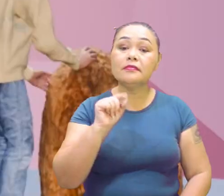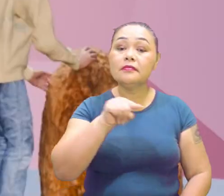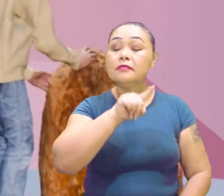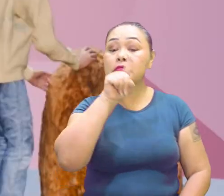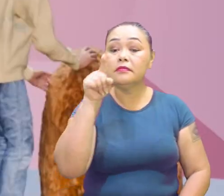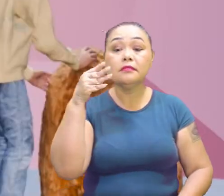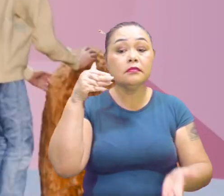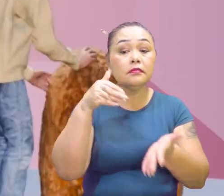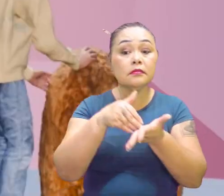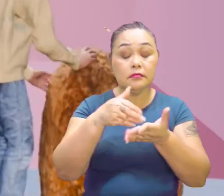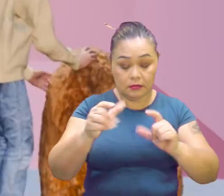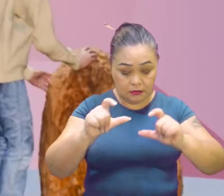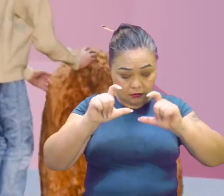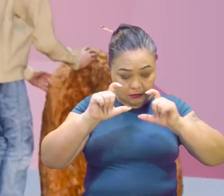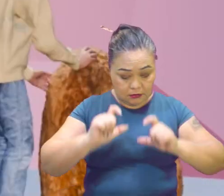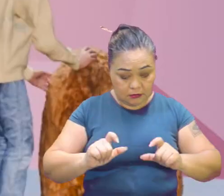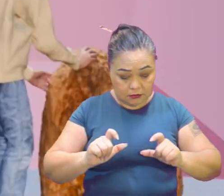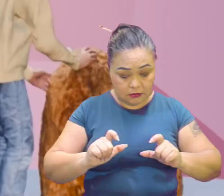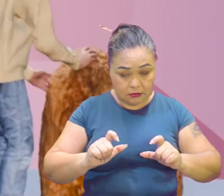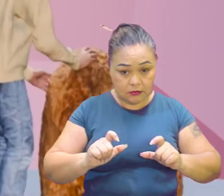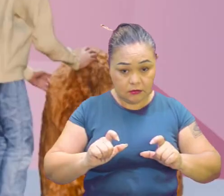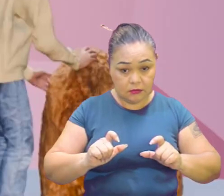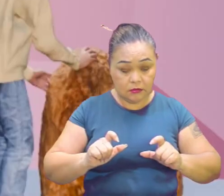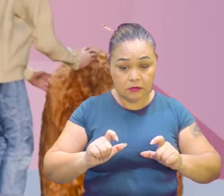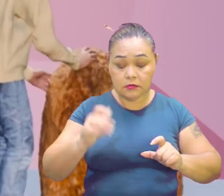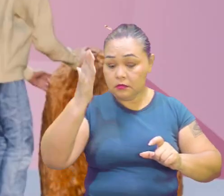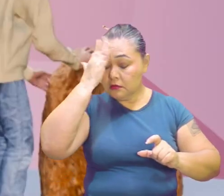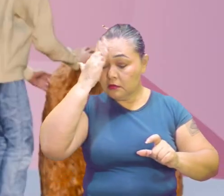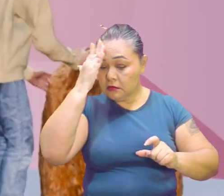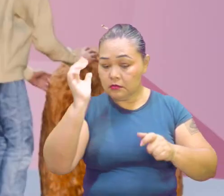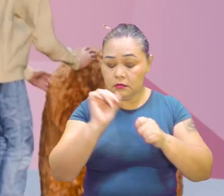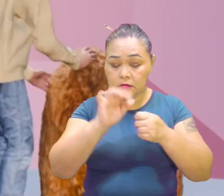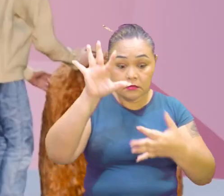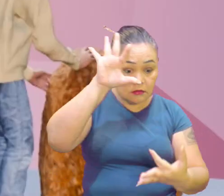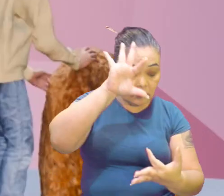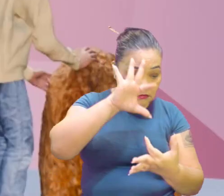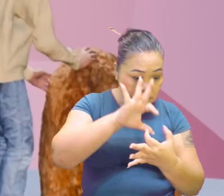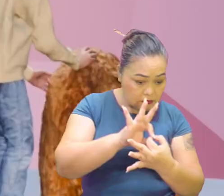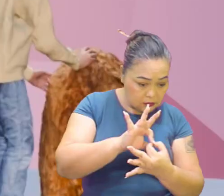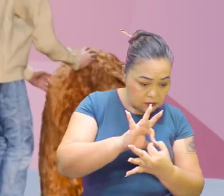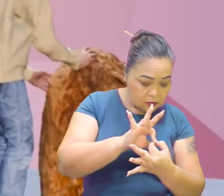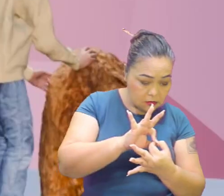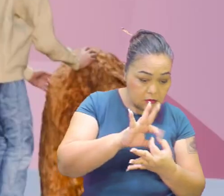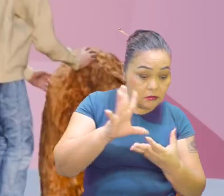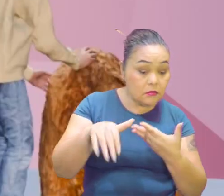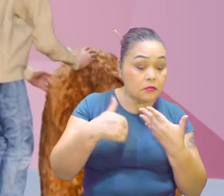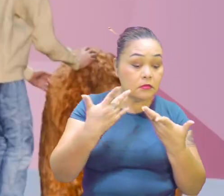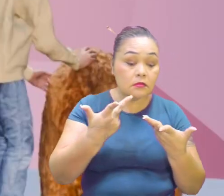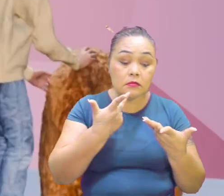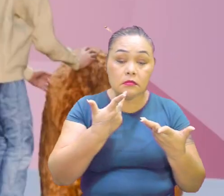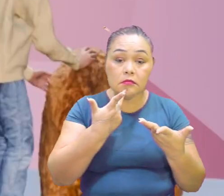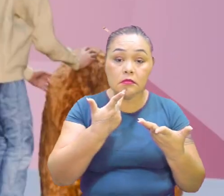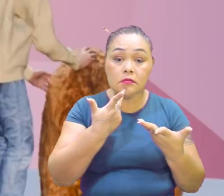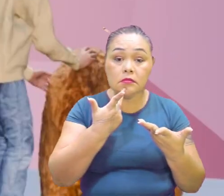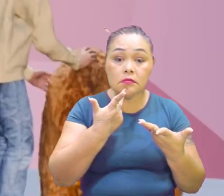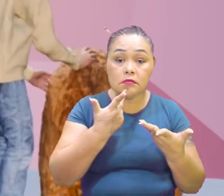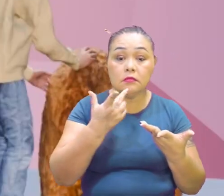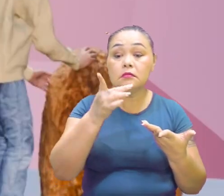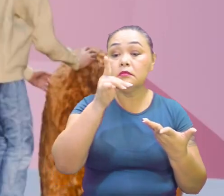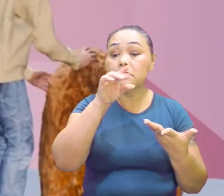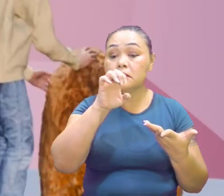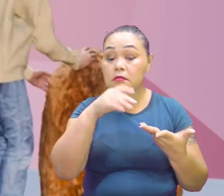fazer lá no último parágrafo? Agora que eu já sei quais são os conectivos, quando eu digo assim,